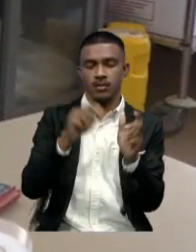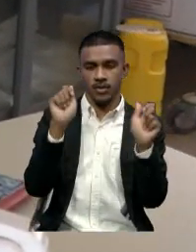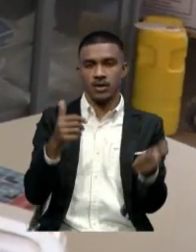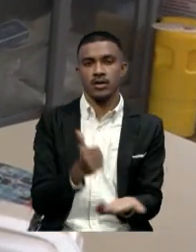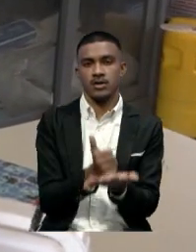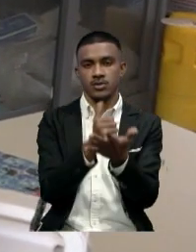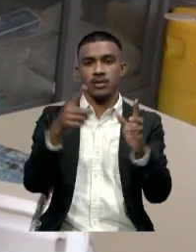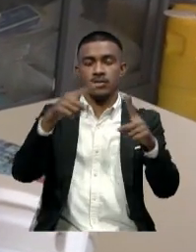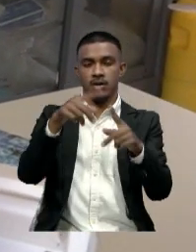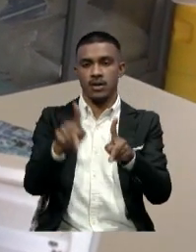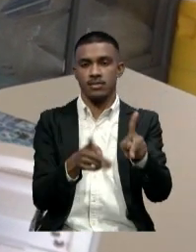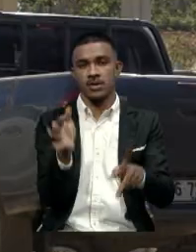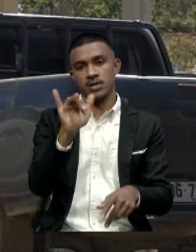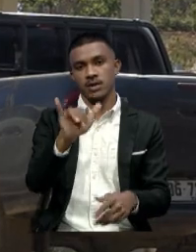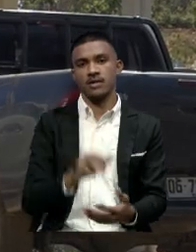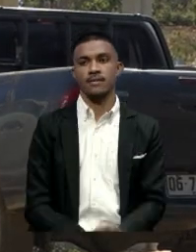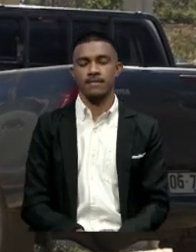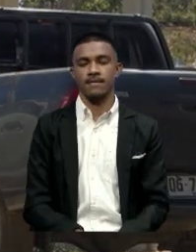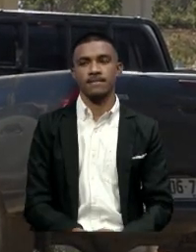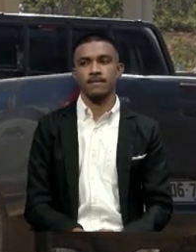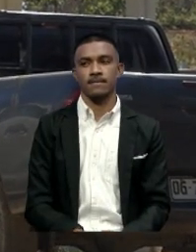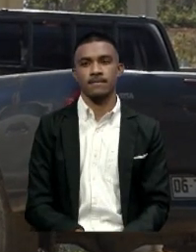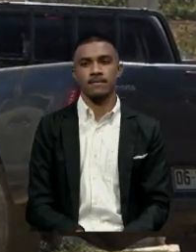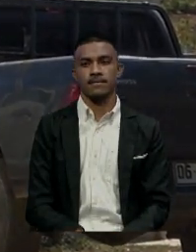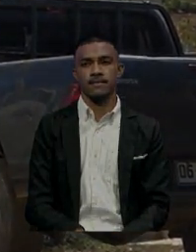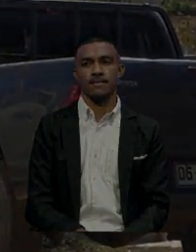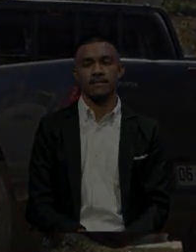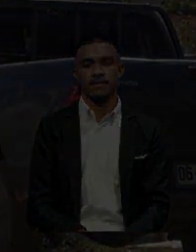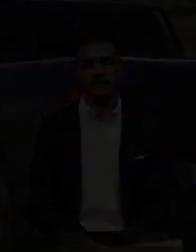atendimento ba comunidade sira. Efizenia Babu, Laberto da Silva, GMN.